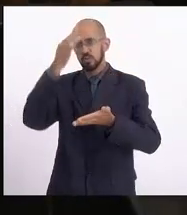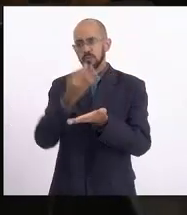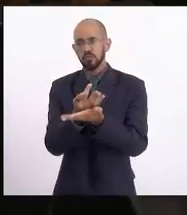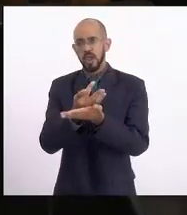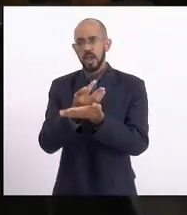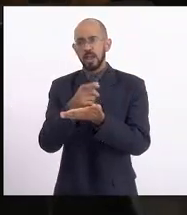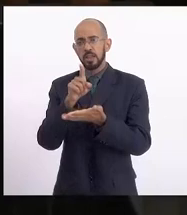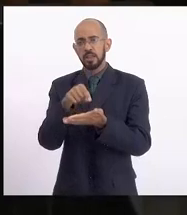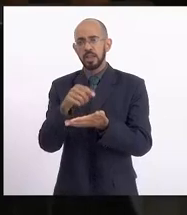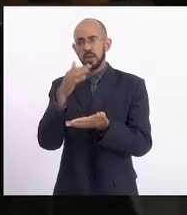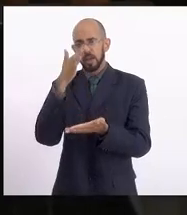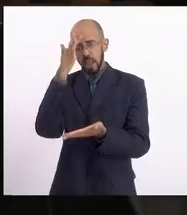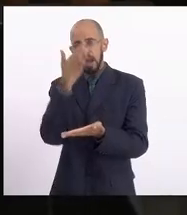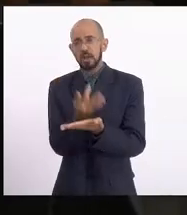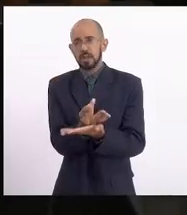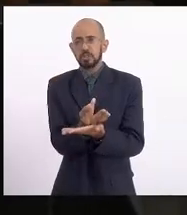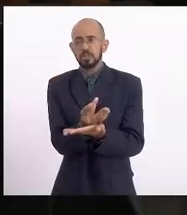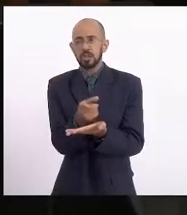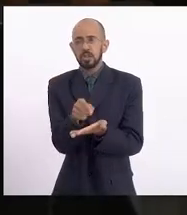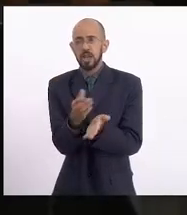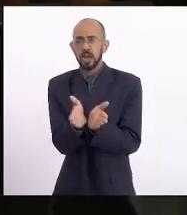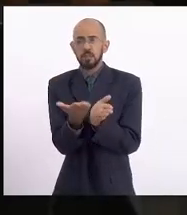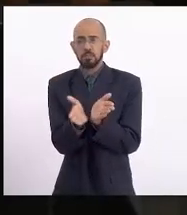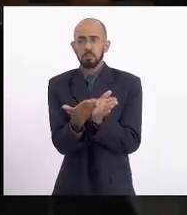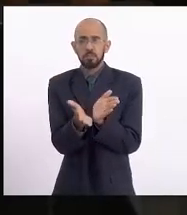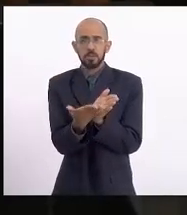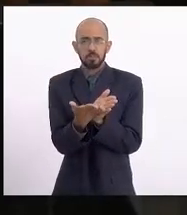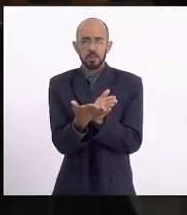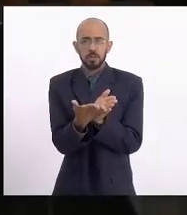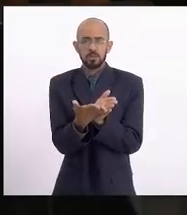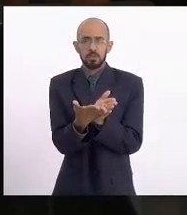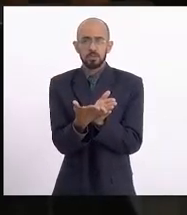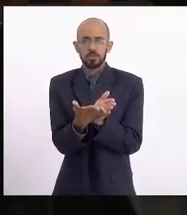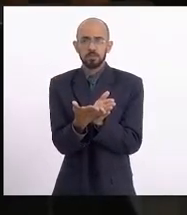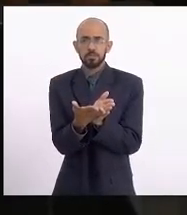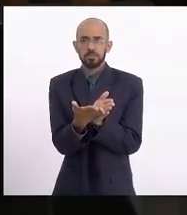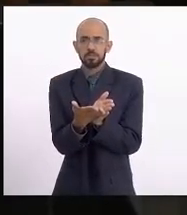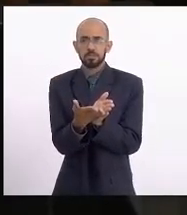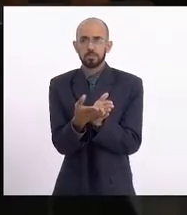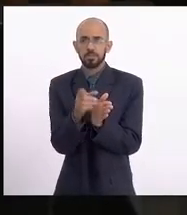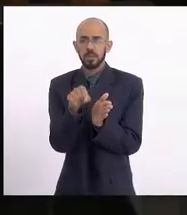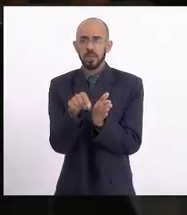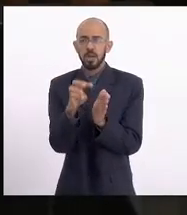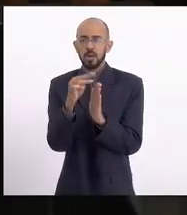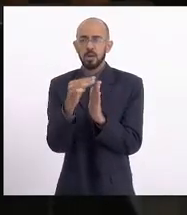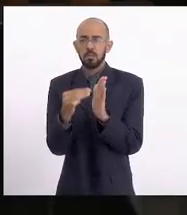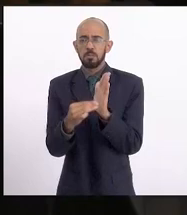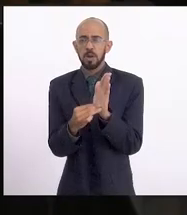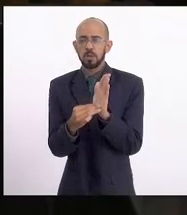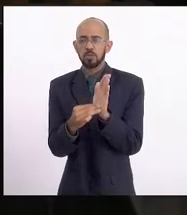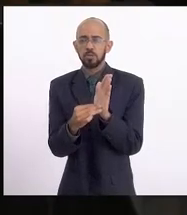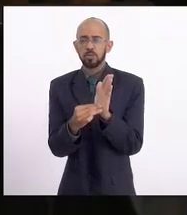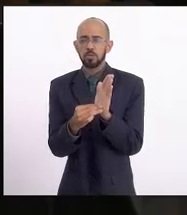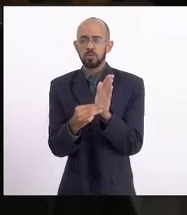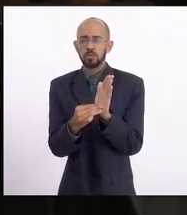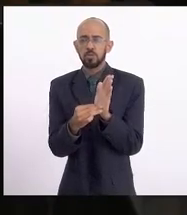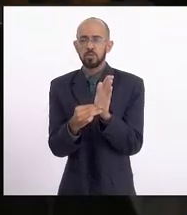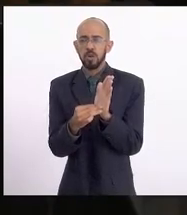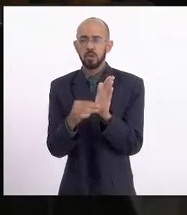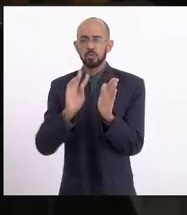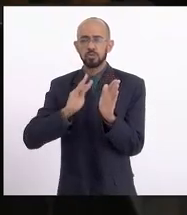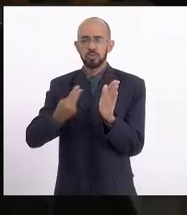é a palavra de Deus. É o manual do ser humano e aqui é o manual do cidadão do